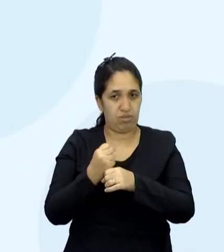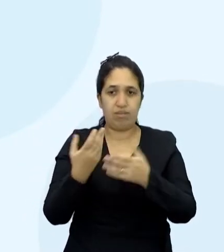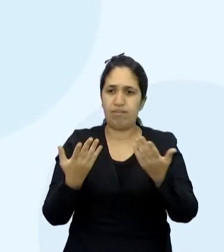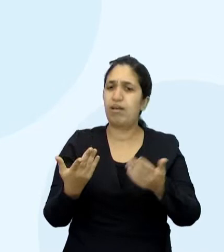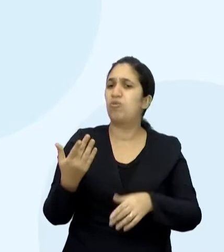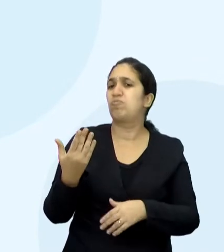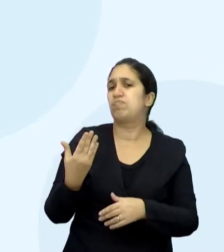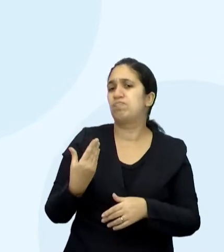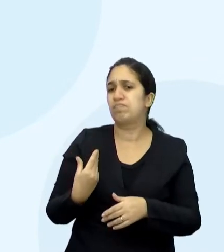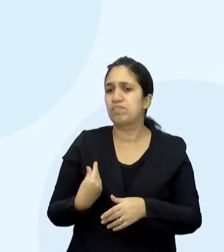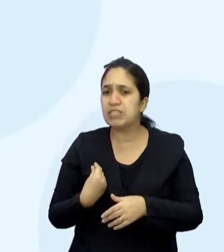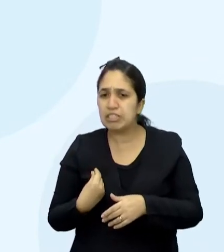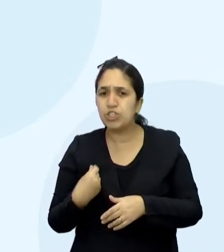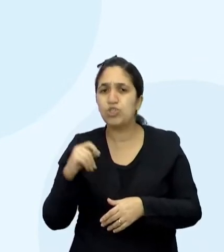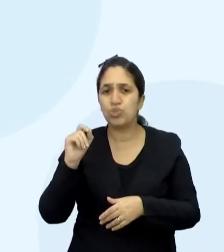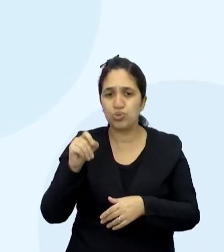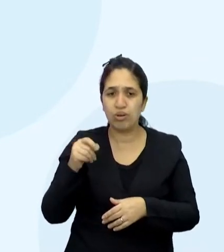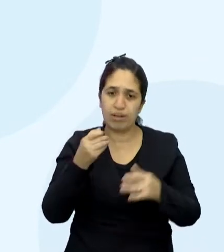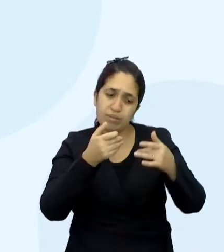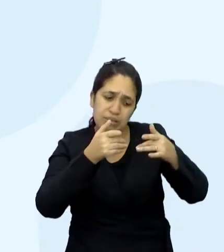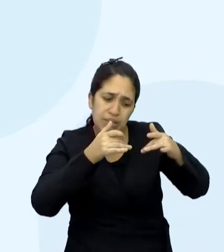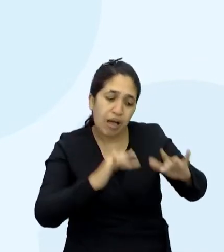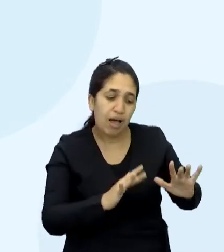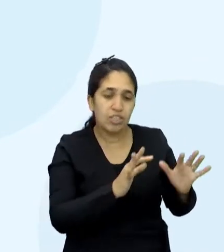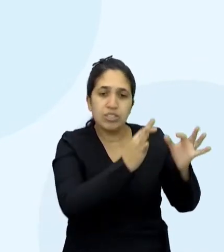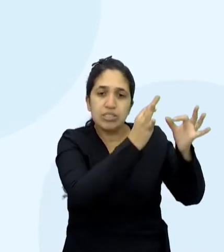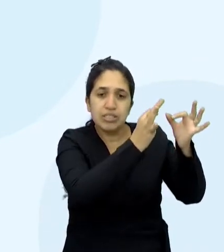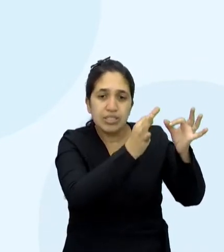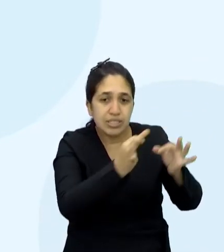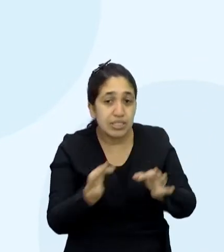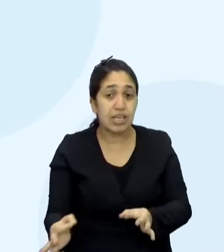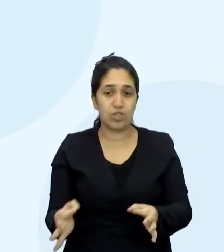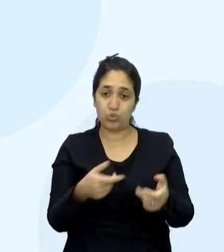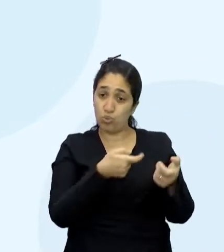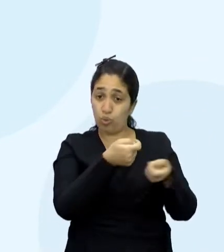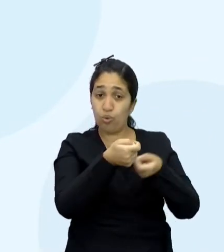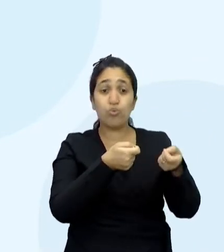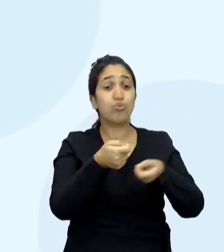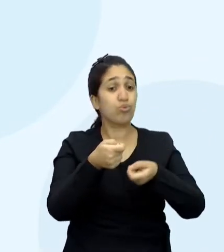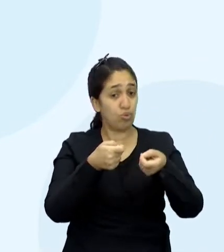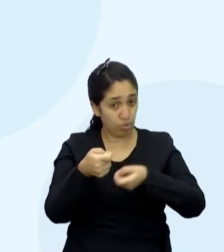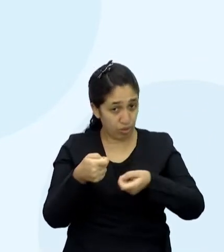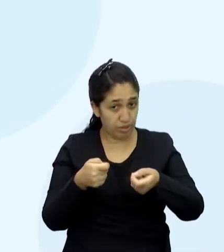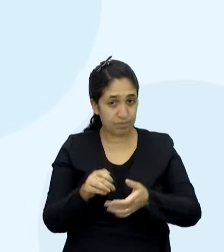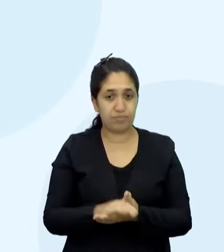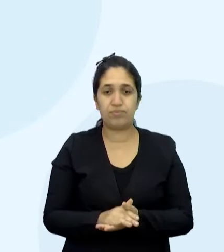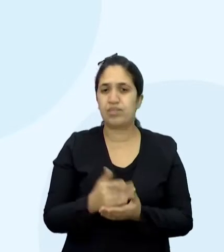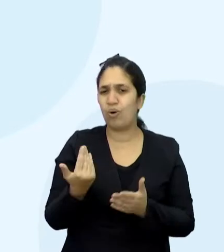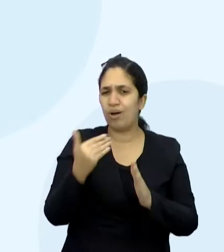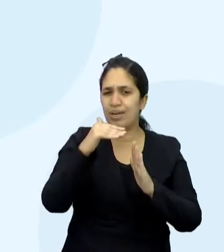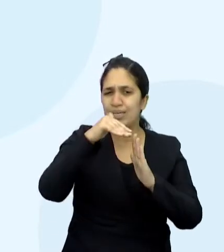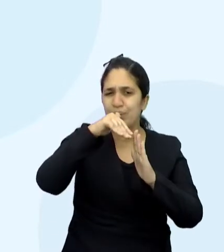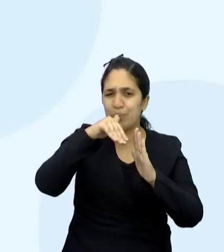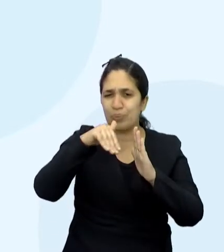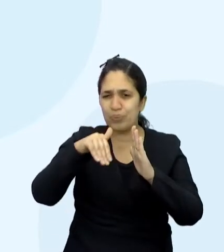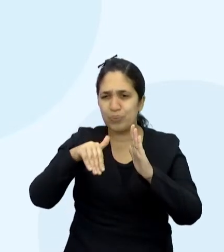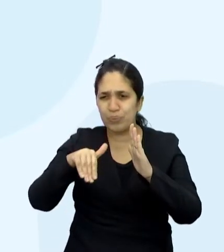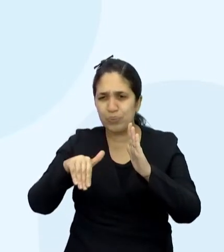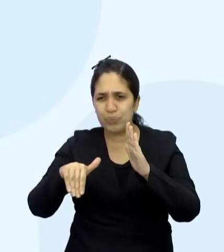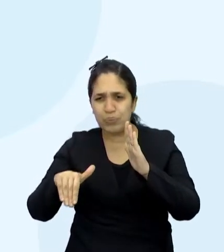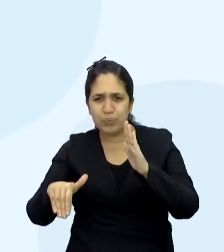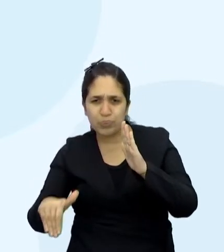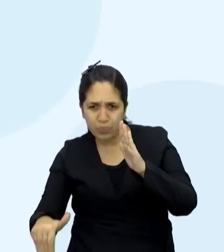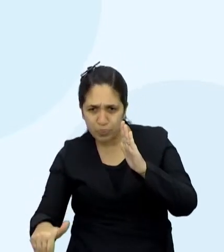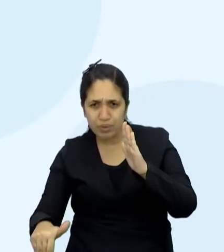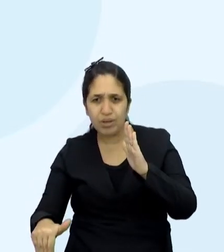a necessidade de fazer um descarte adequado e controlado desses resíduos dessa natureza. A taxa de decaimento